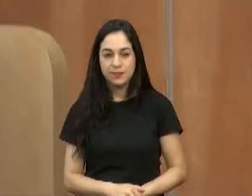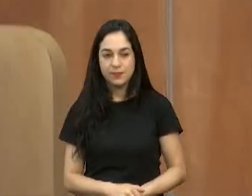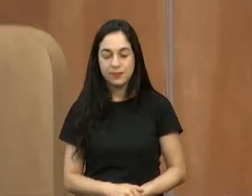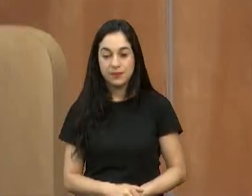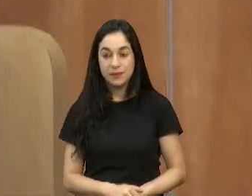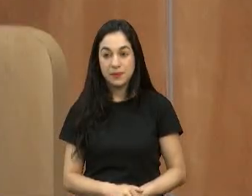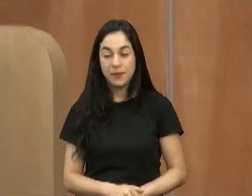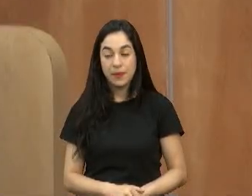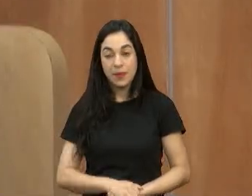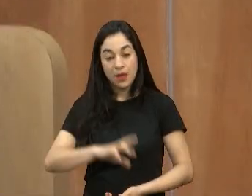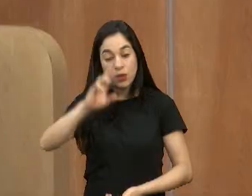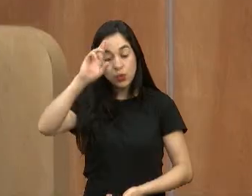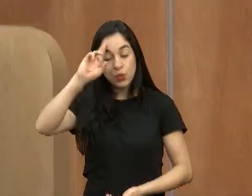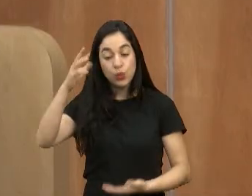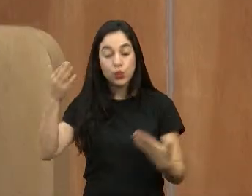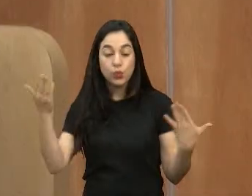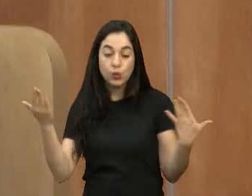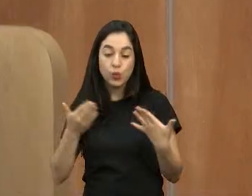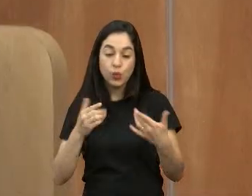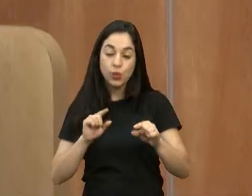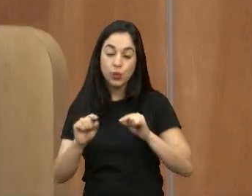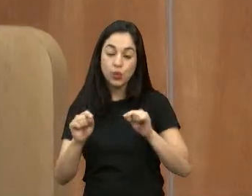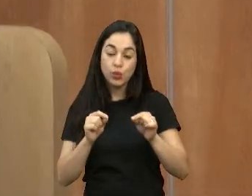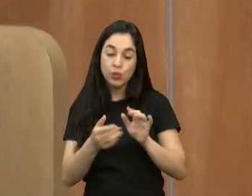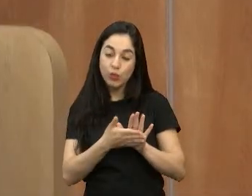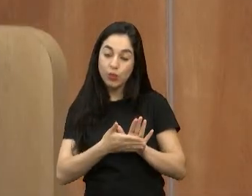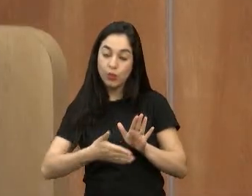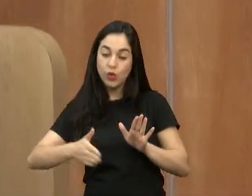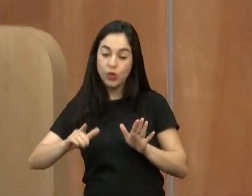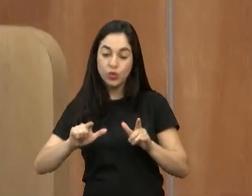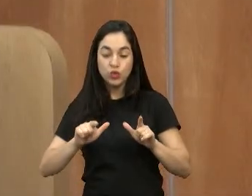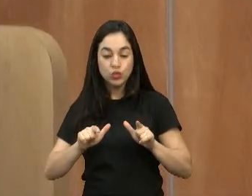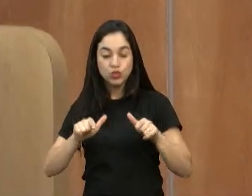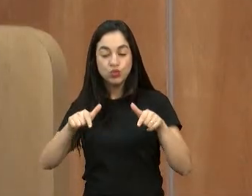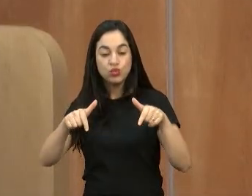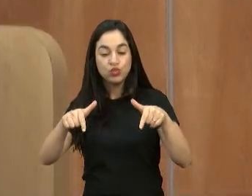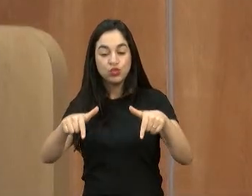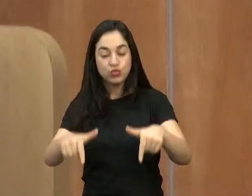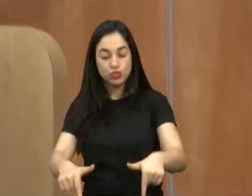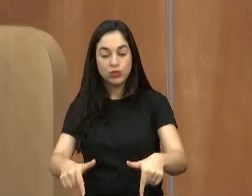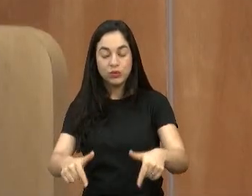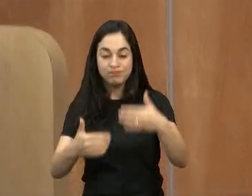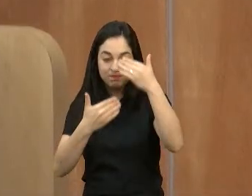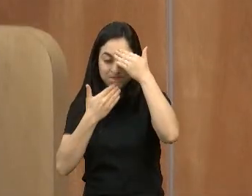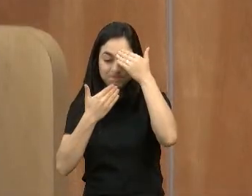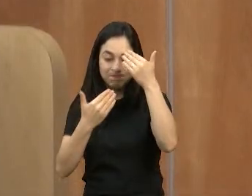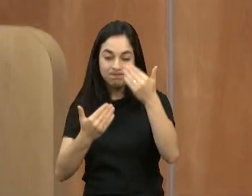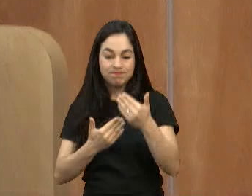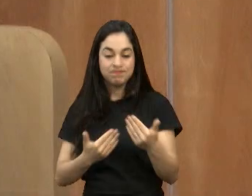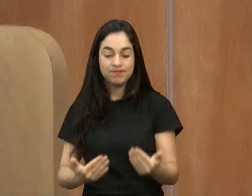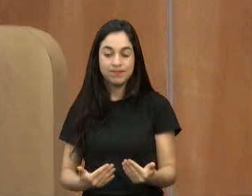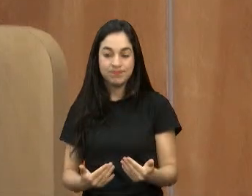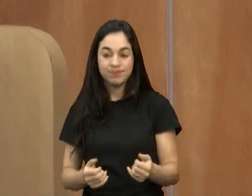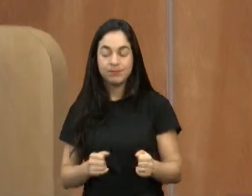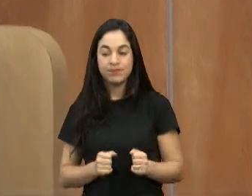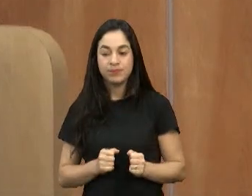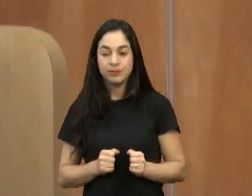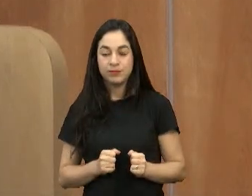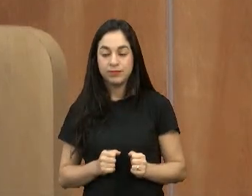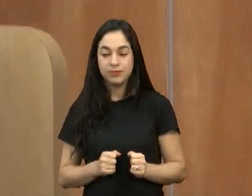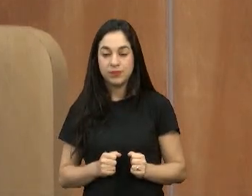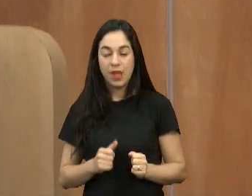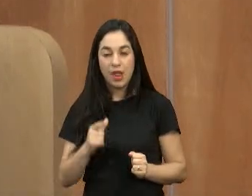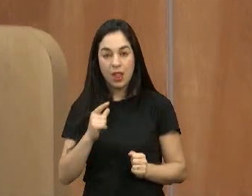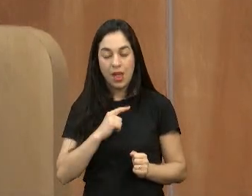Senhoras e senhores, passamos agora então para a entrega dos diplomas de mérito. A entrega ela vai ser feita pela